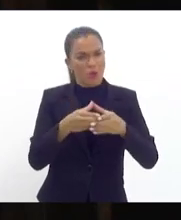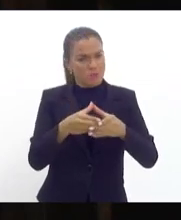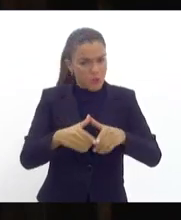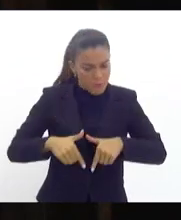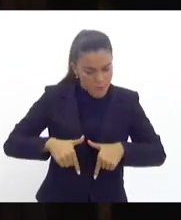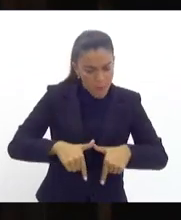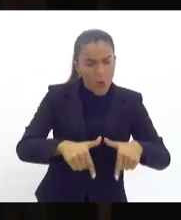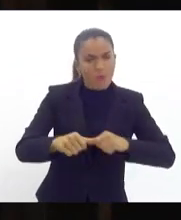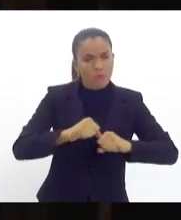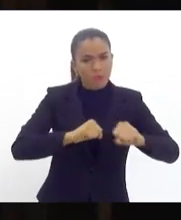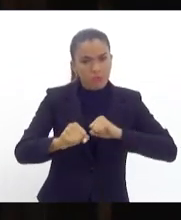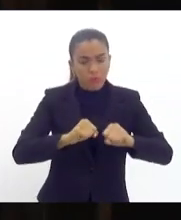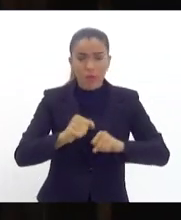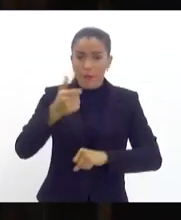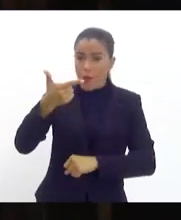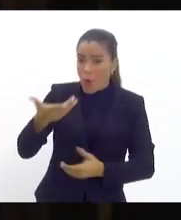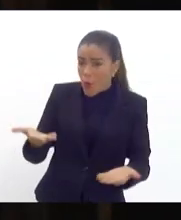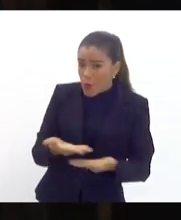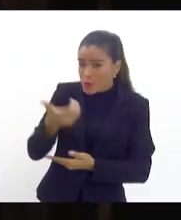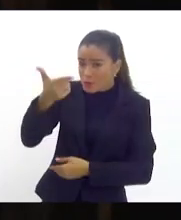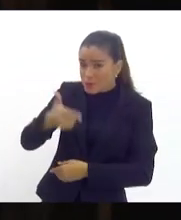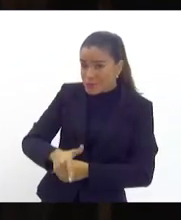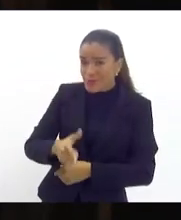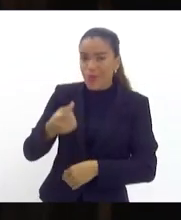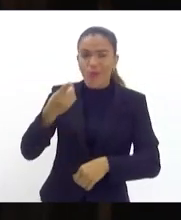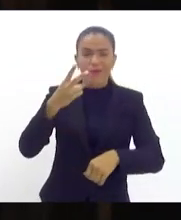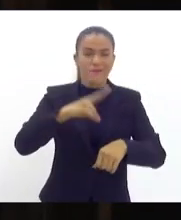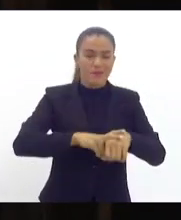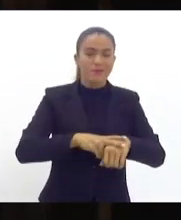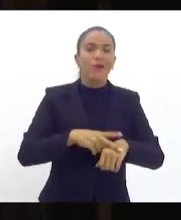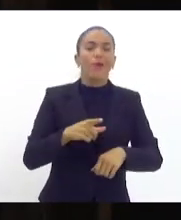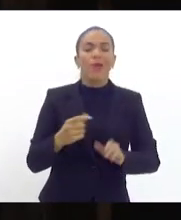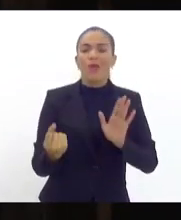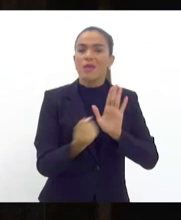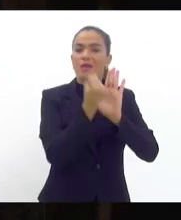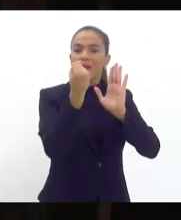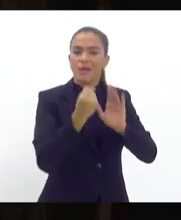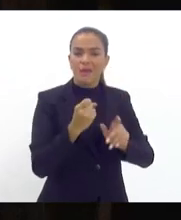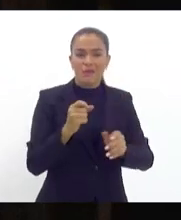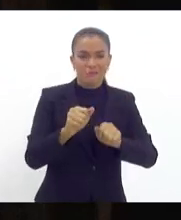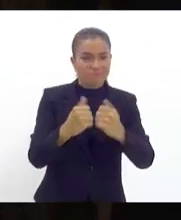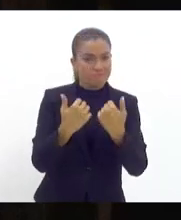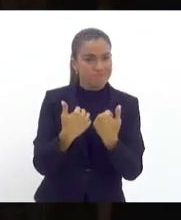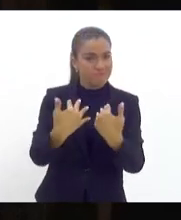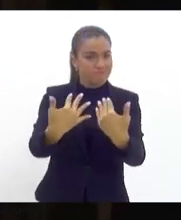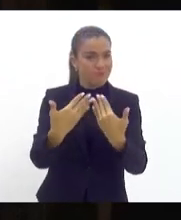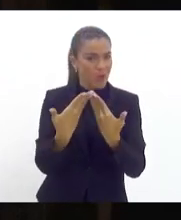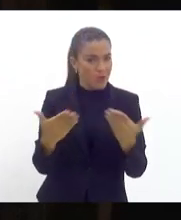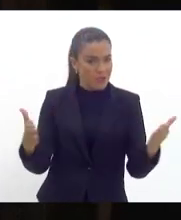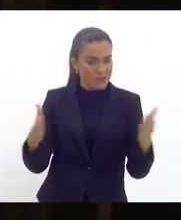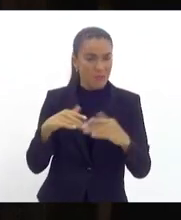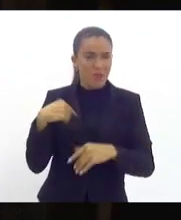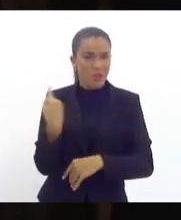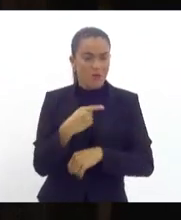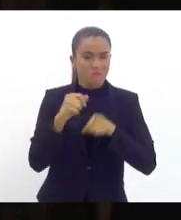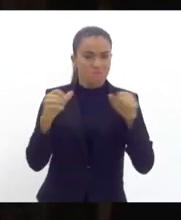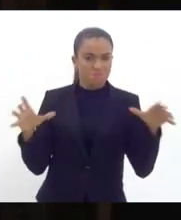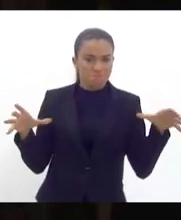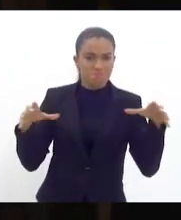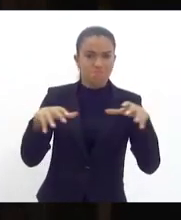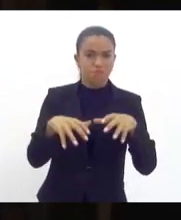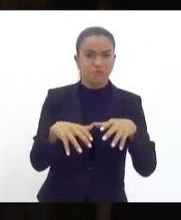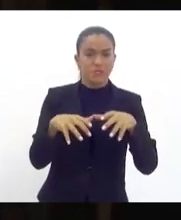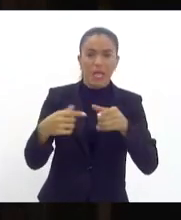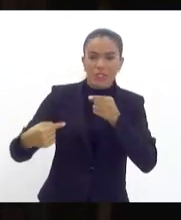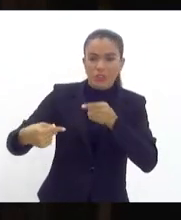atuante e hoje mais uma vez prova esse trabalho marcando essa audiência para que todos nós possamos nos reunir e poder